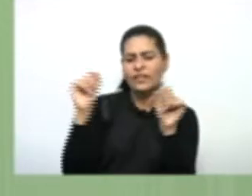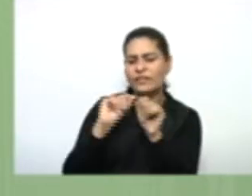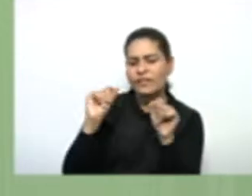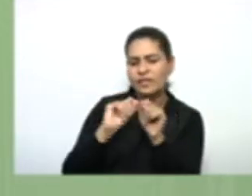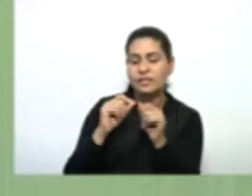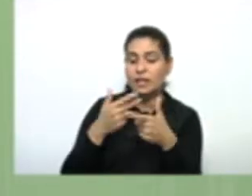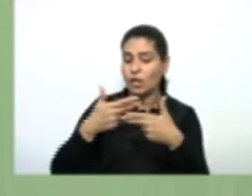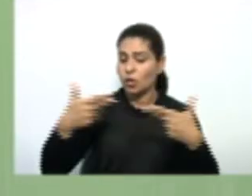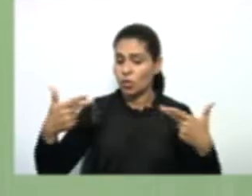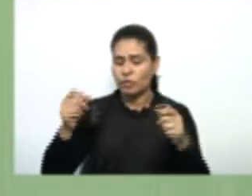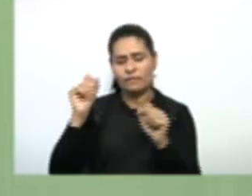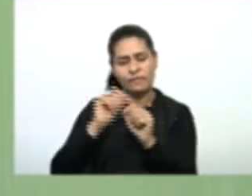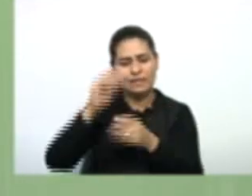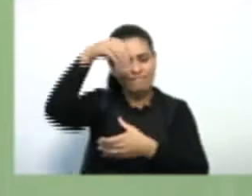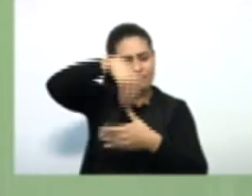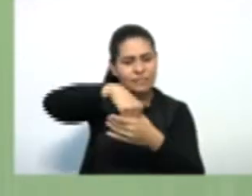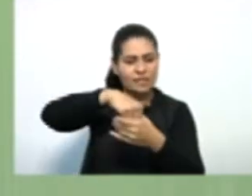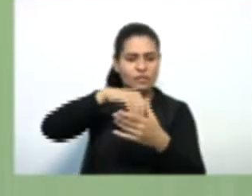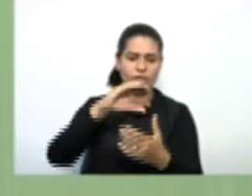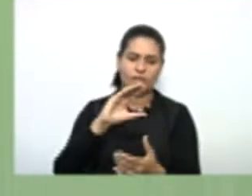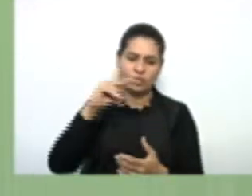que são realizadas e